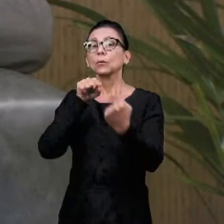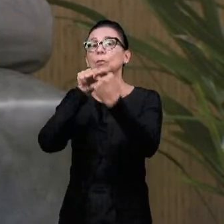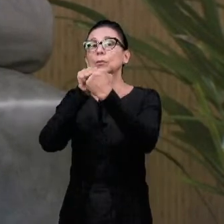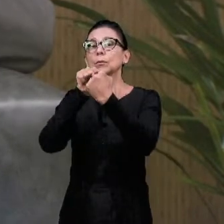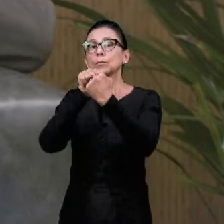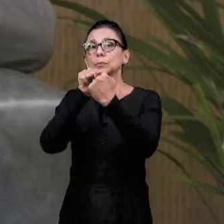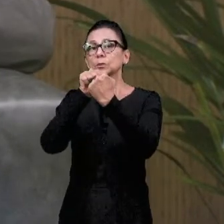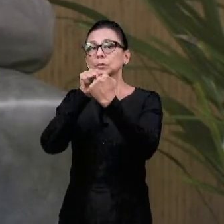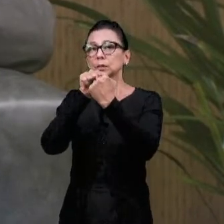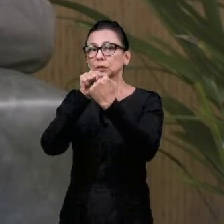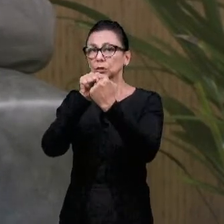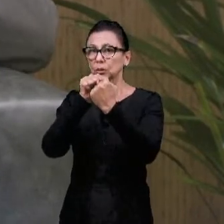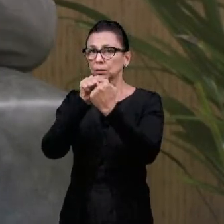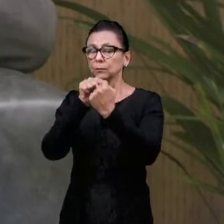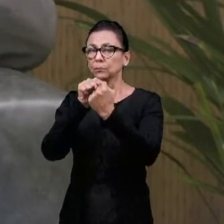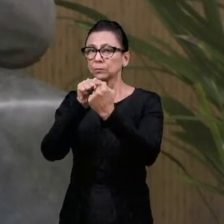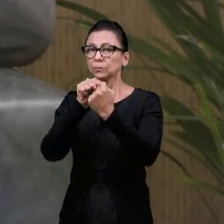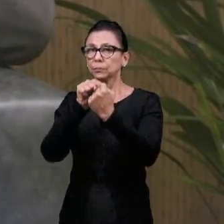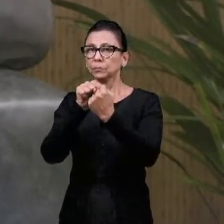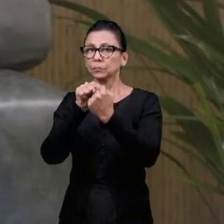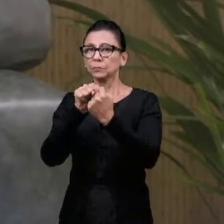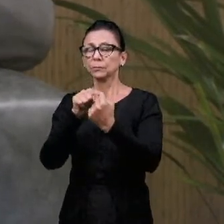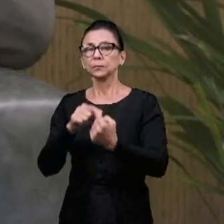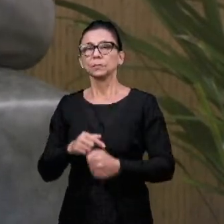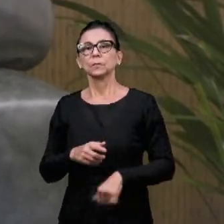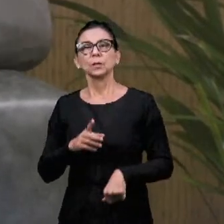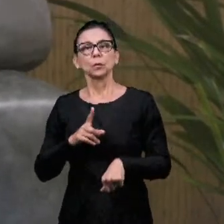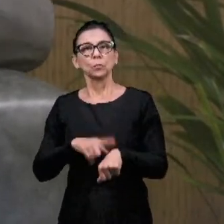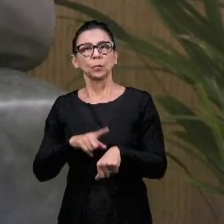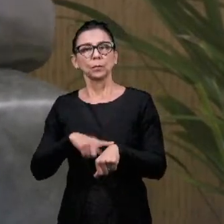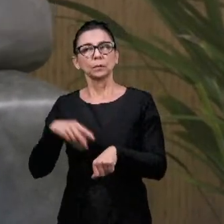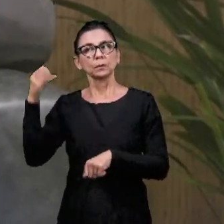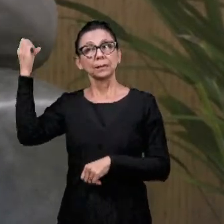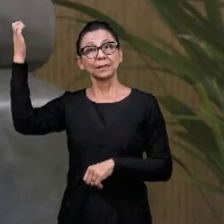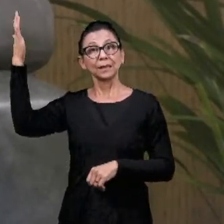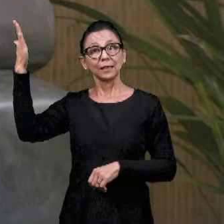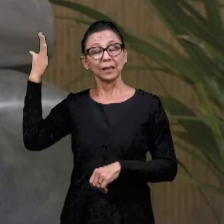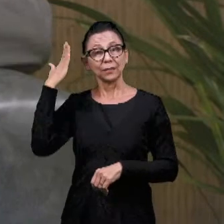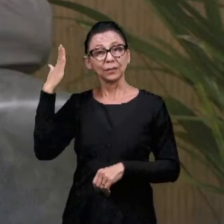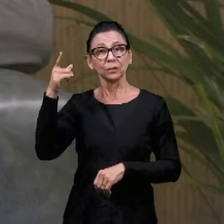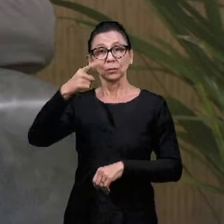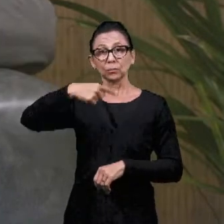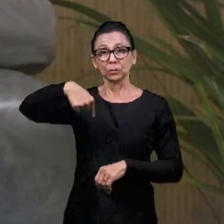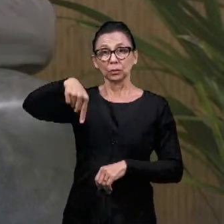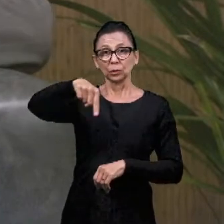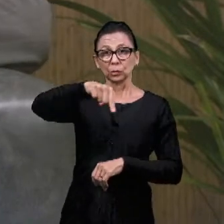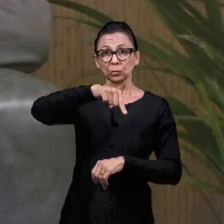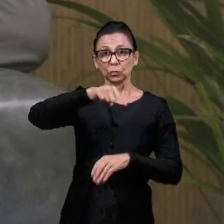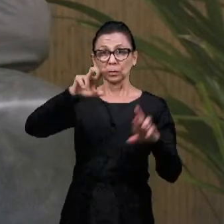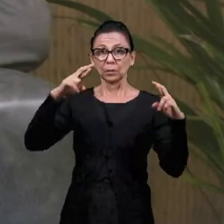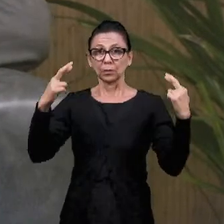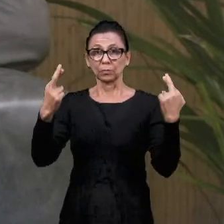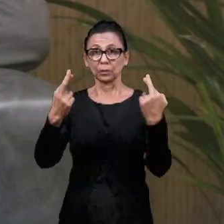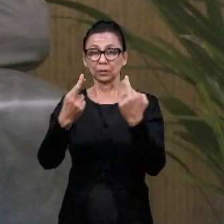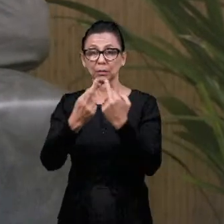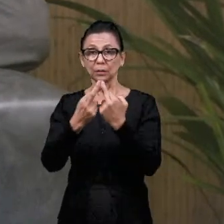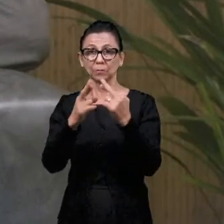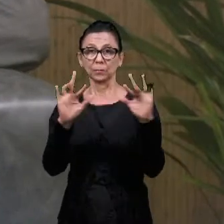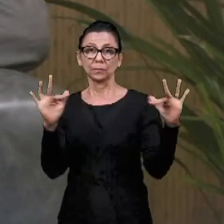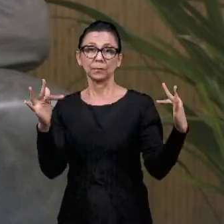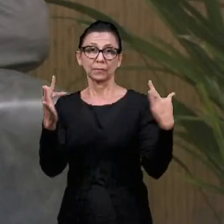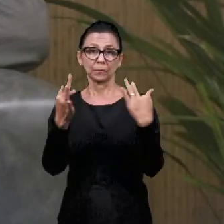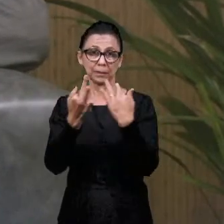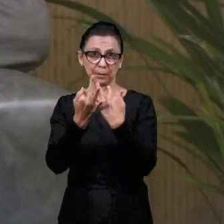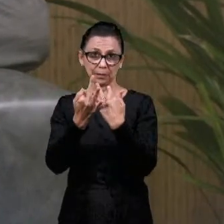um propósito, continua tendo, no momento que Ele revelou que nós fizéssemos esse culto com a nossa família. É muito importante. Glória a Jesus. Não é?